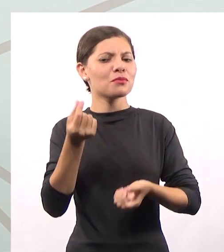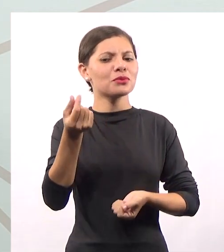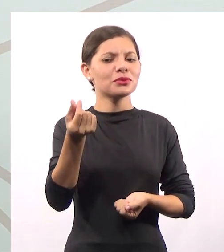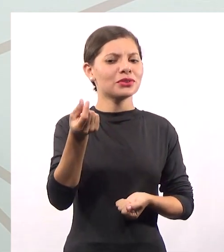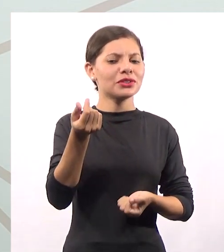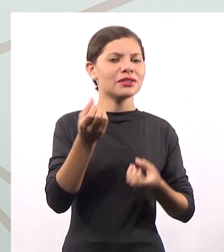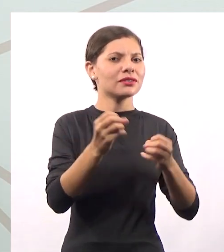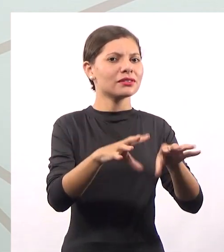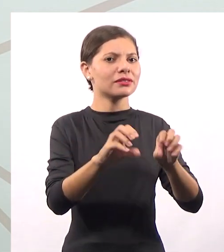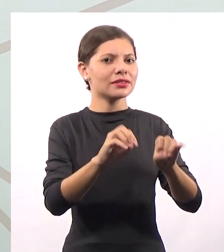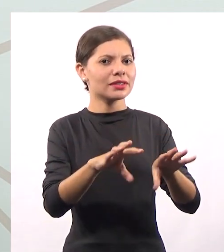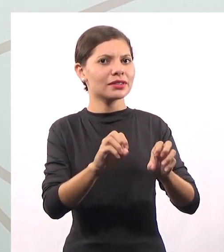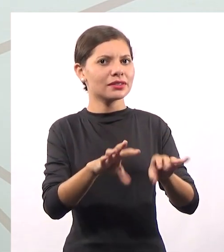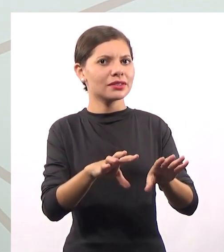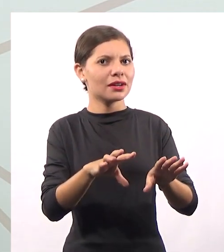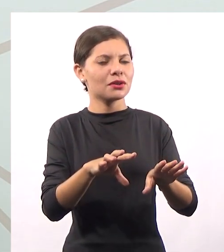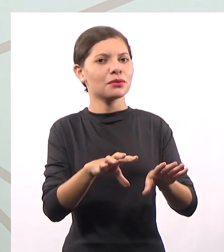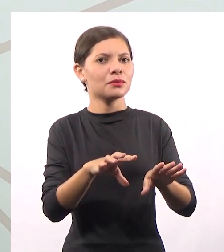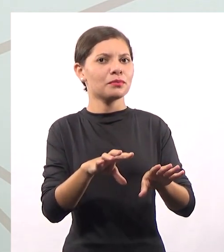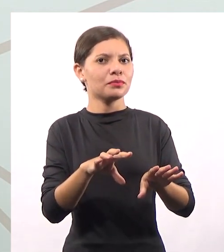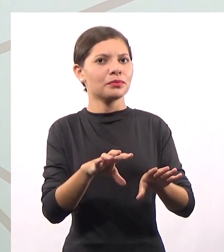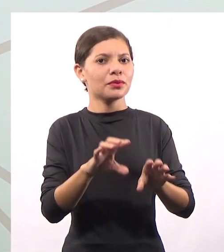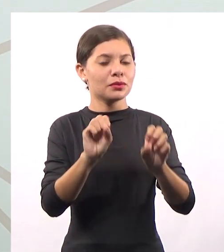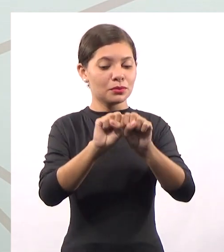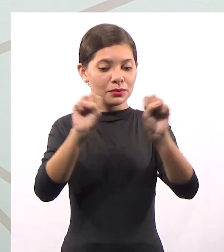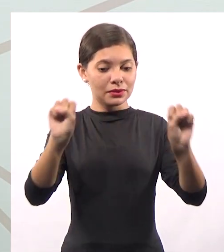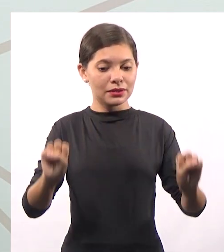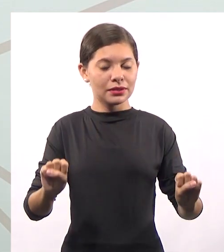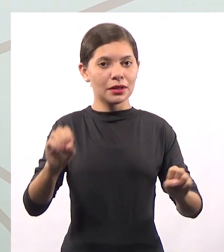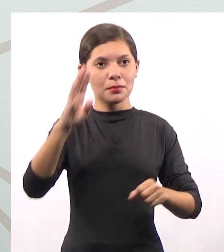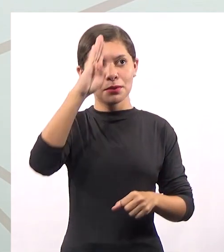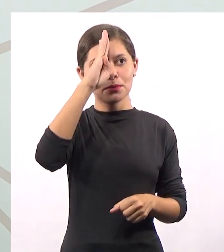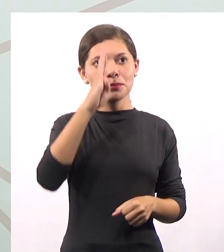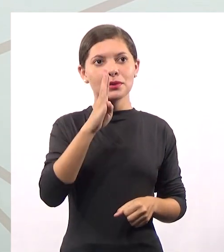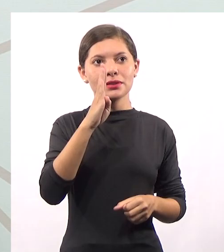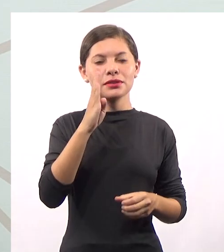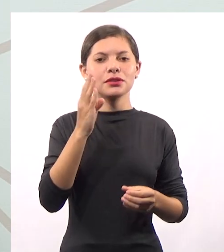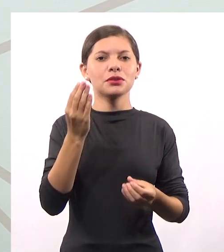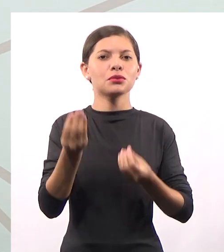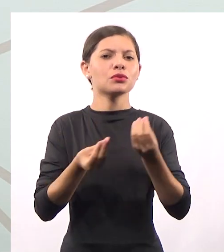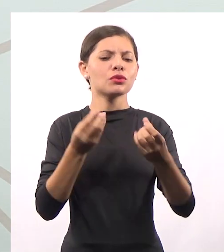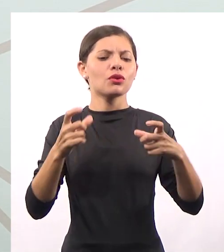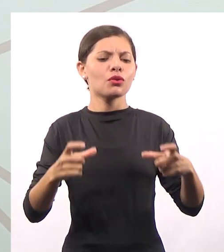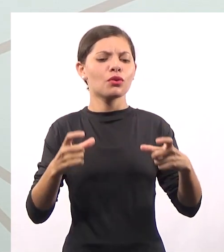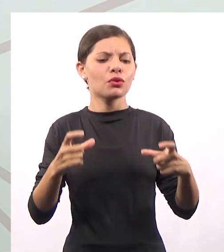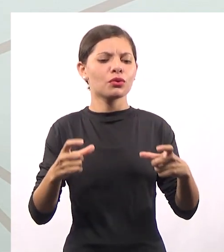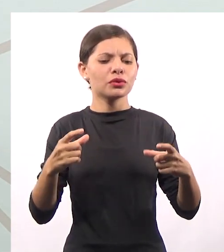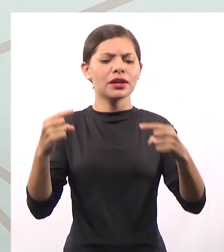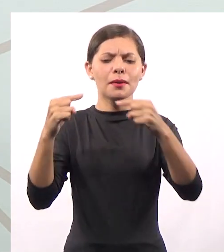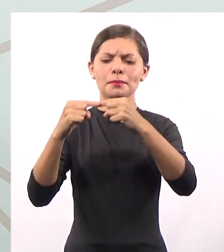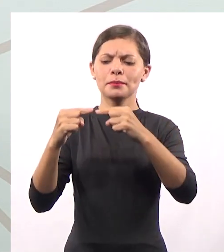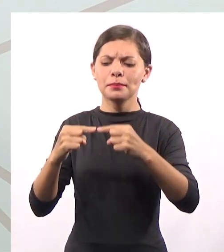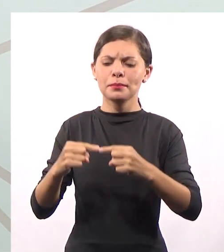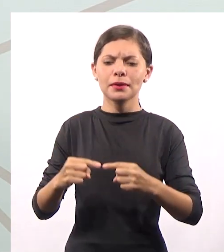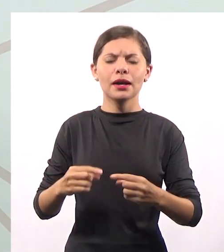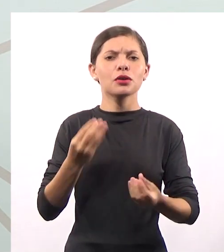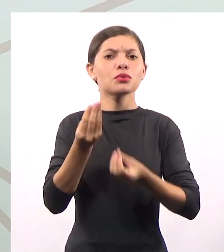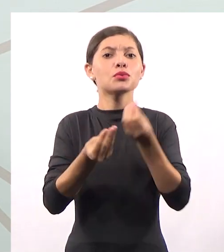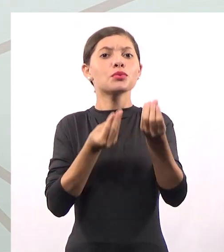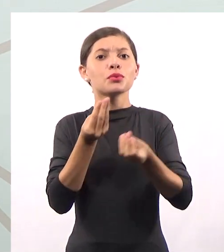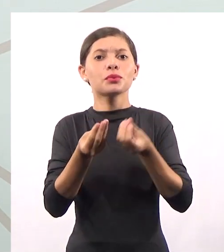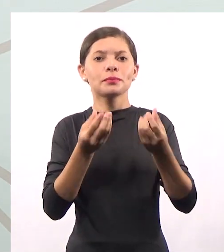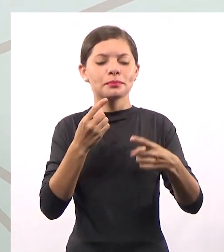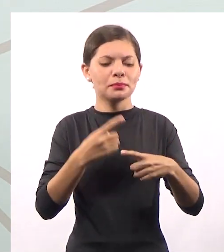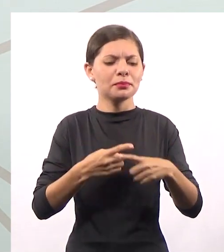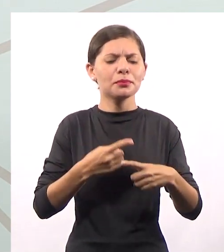é financiada a educação, o sistema educacional brasileiro? Da onde vêm os recursos, como eles são aplicados?